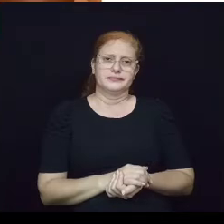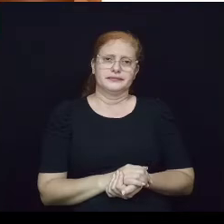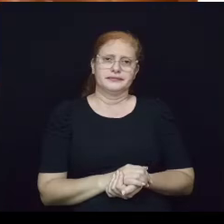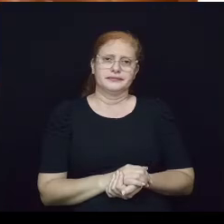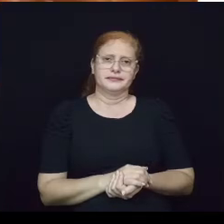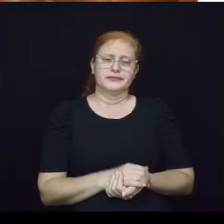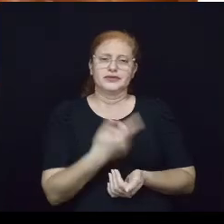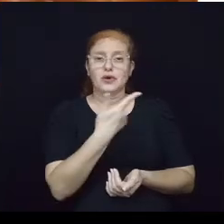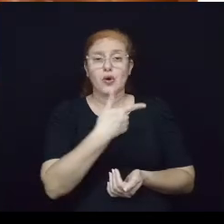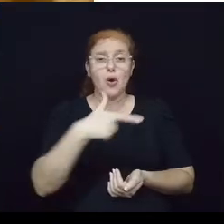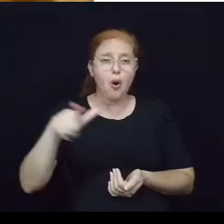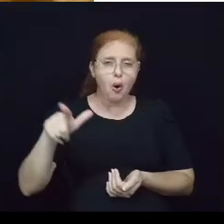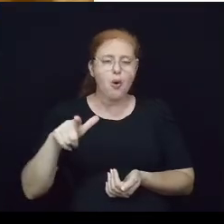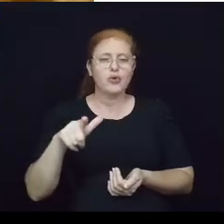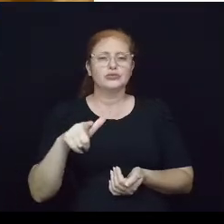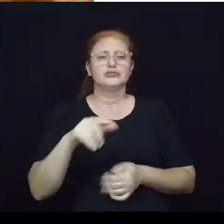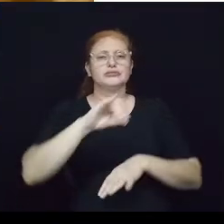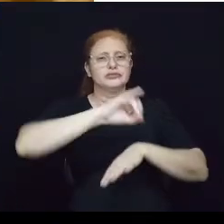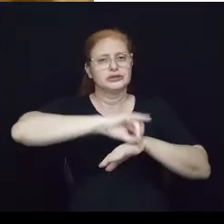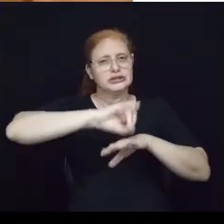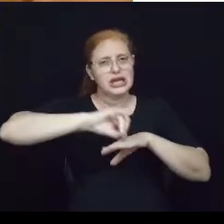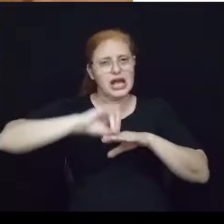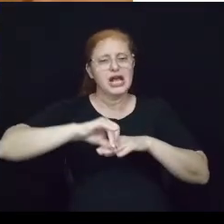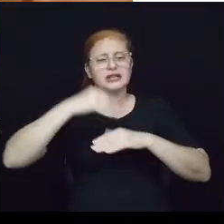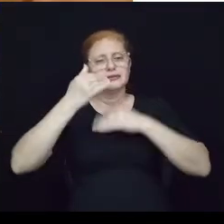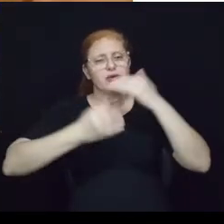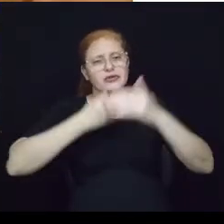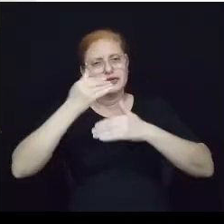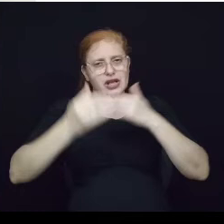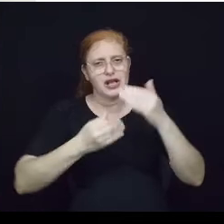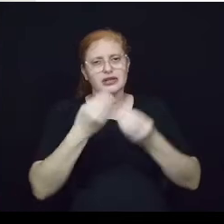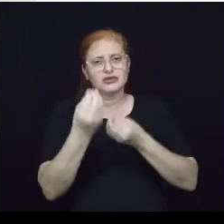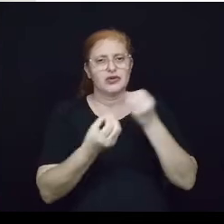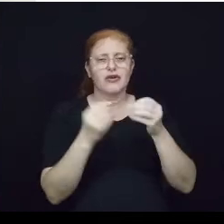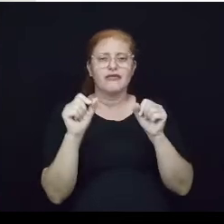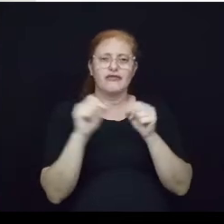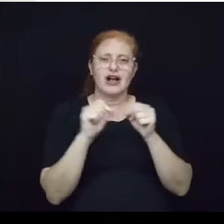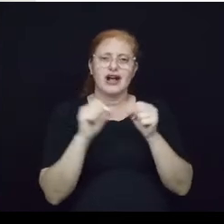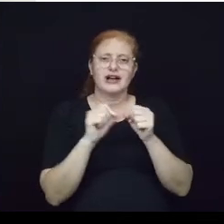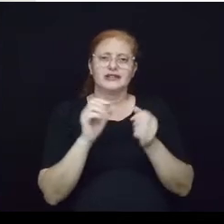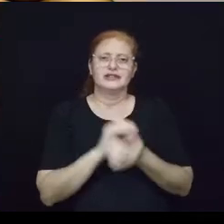Sobre as outras obras, um pouco sobre o processo de feitura.